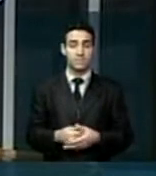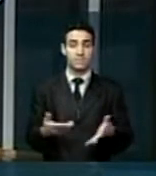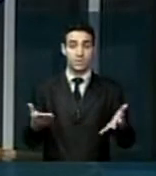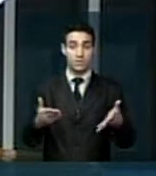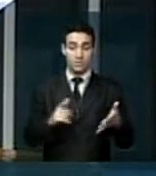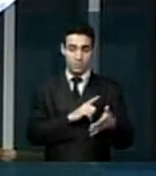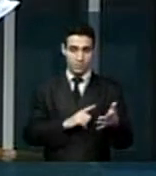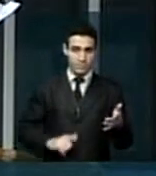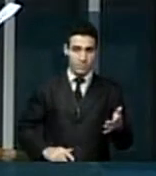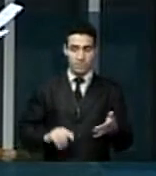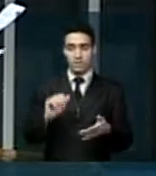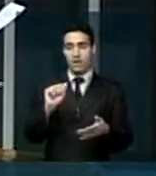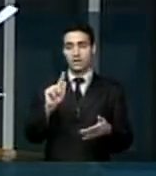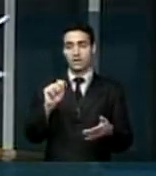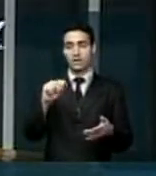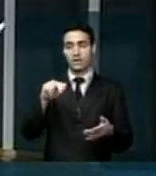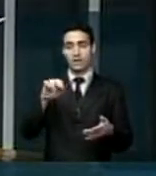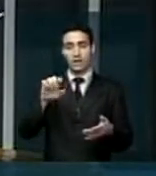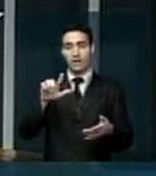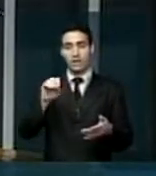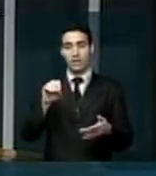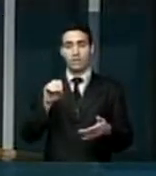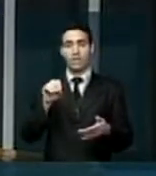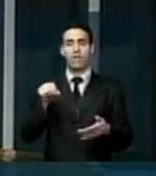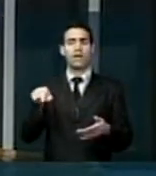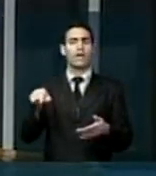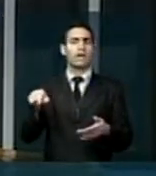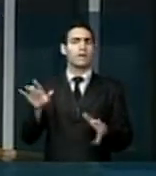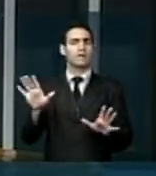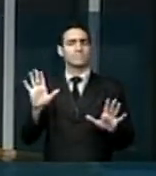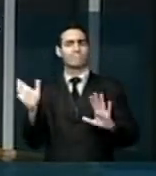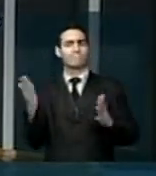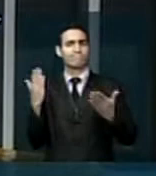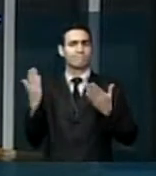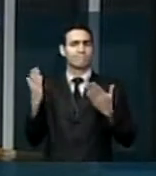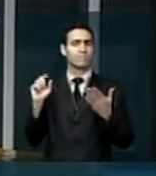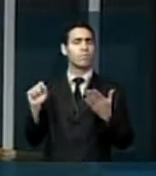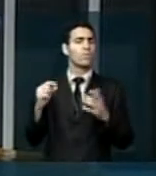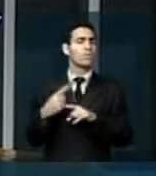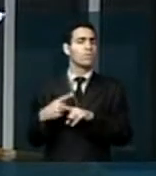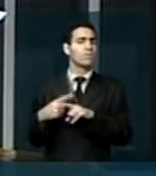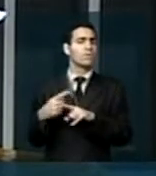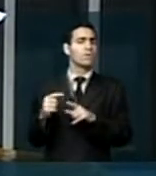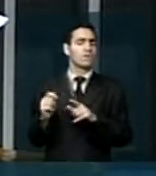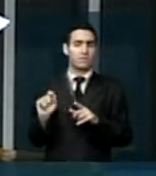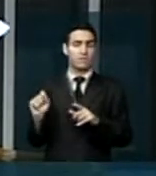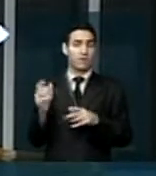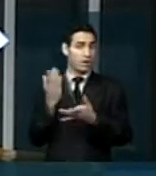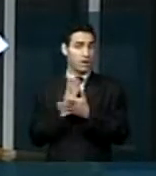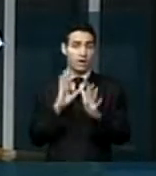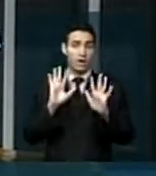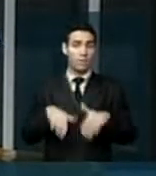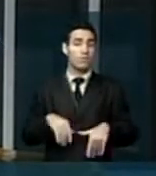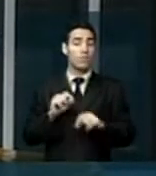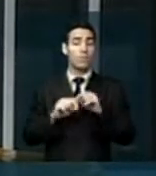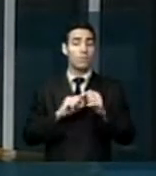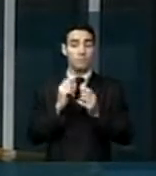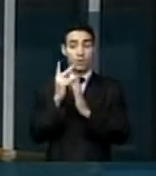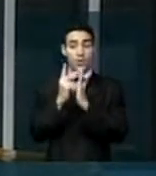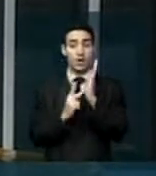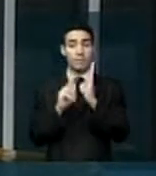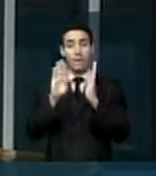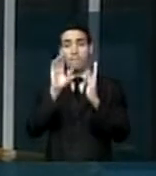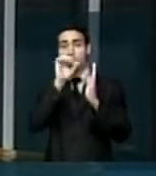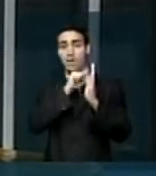governo do Distrito Federal tomou uma atitude, no mínimo, temerária, de acabar com o programa do Nosso Pão e Nosso